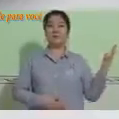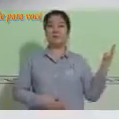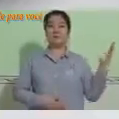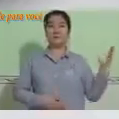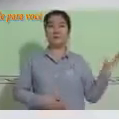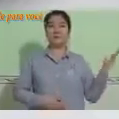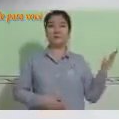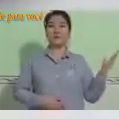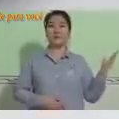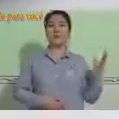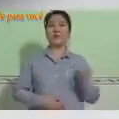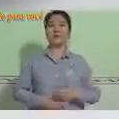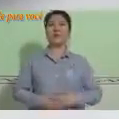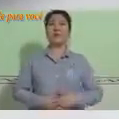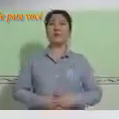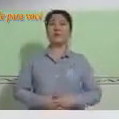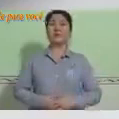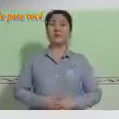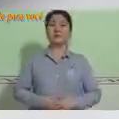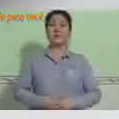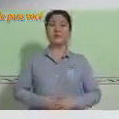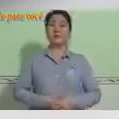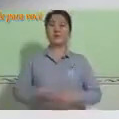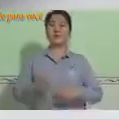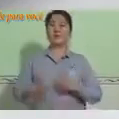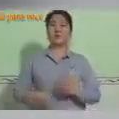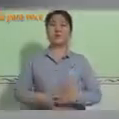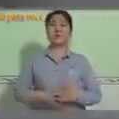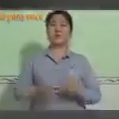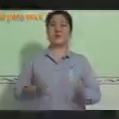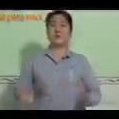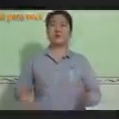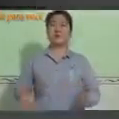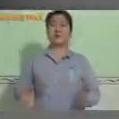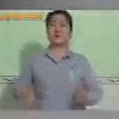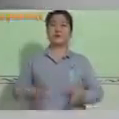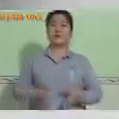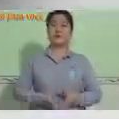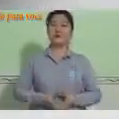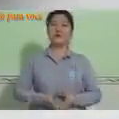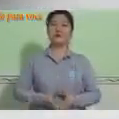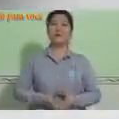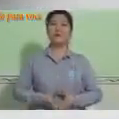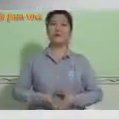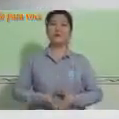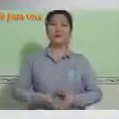O uso de remédios para suspender a diarreia, vírgula, como loperamida, vírgula, NATIOE acento